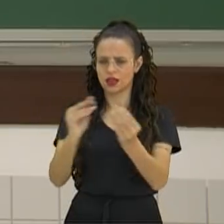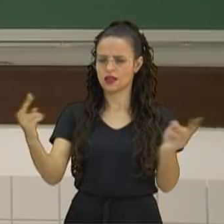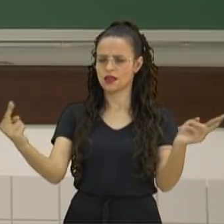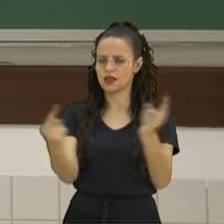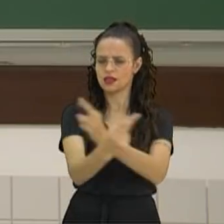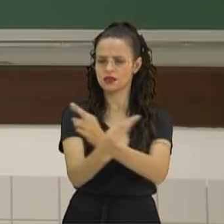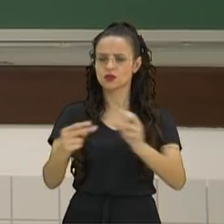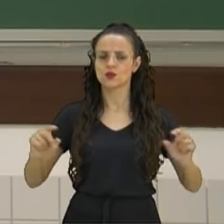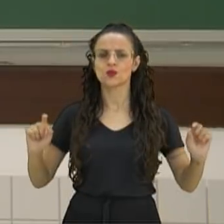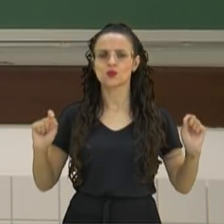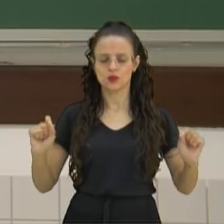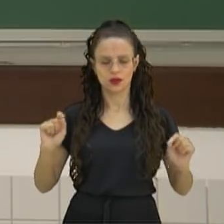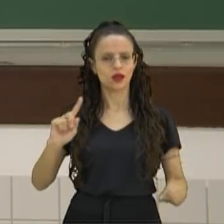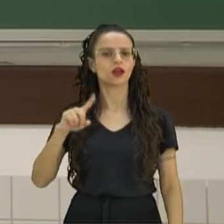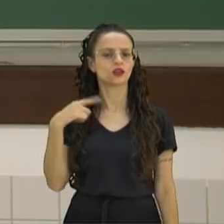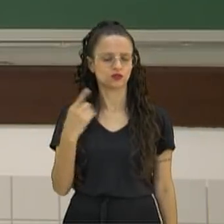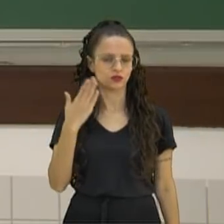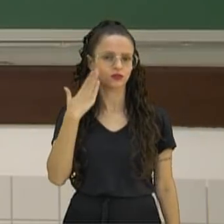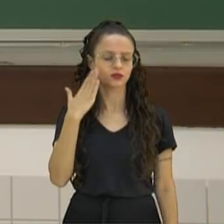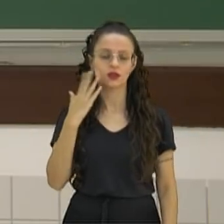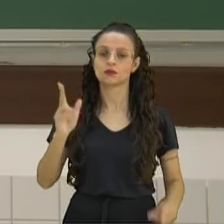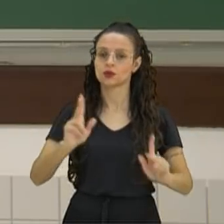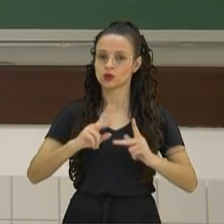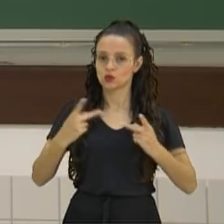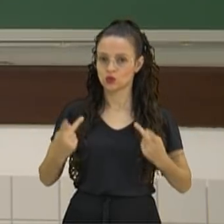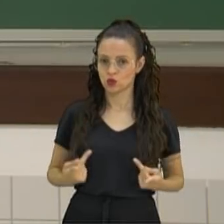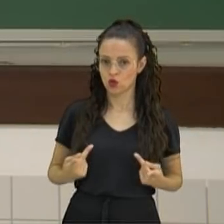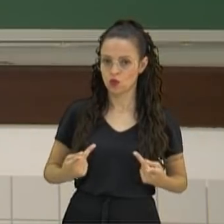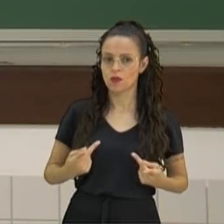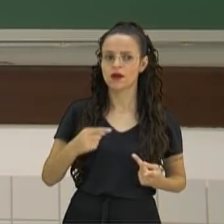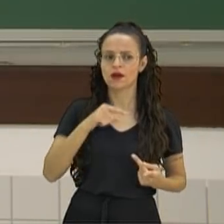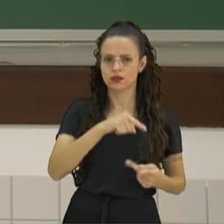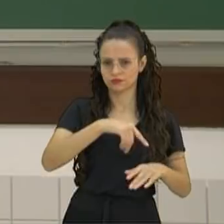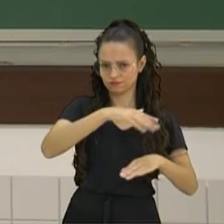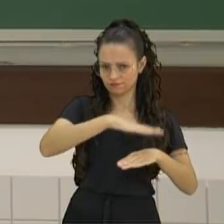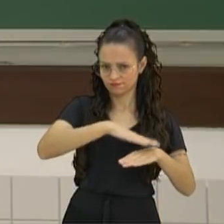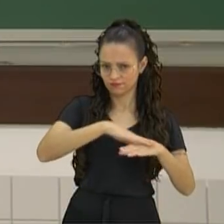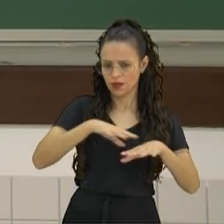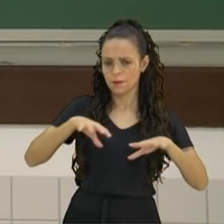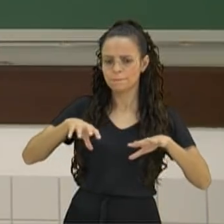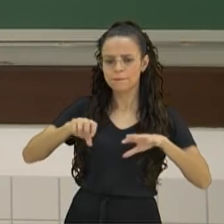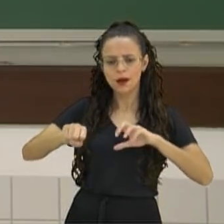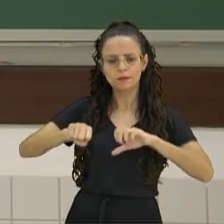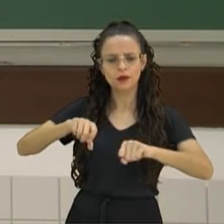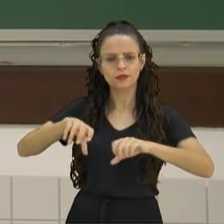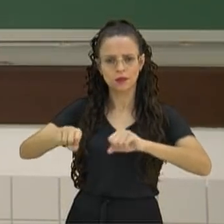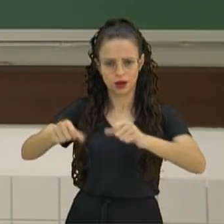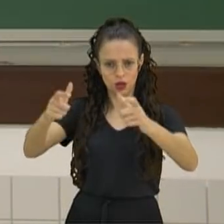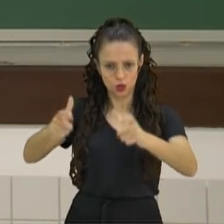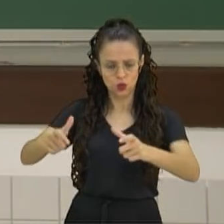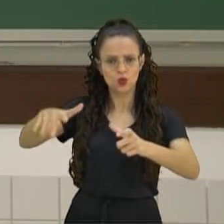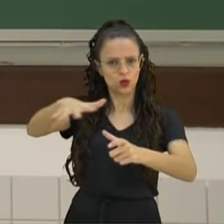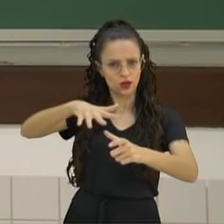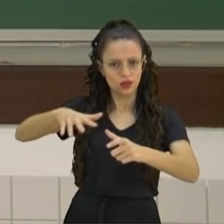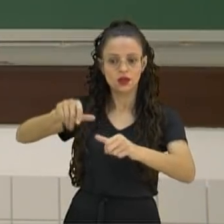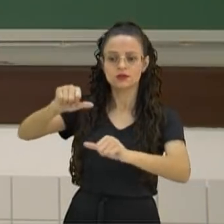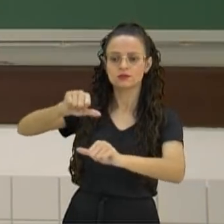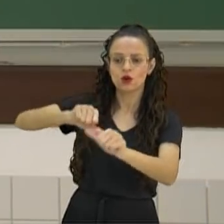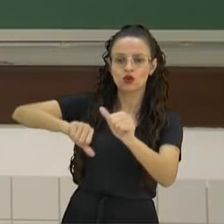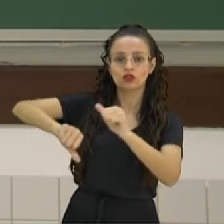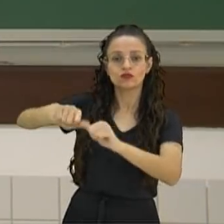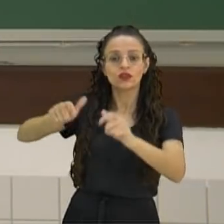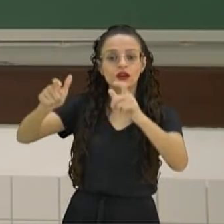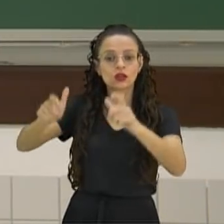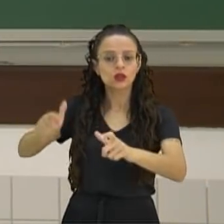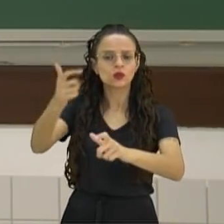relação? Sabemos que o ser humano ocupa o espaço geográfico, altera essas paisagens, modifica essas